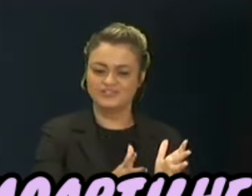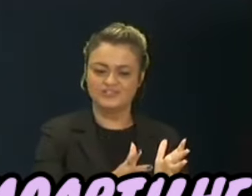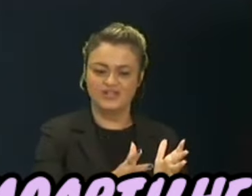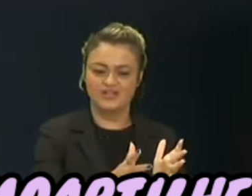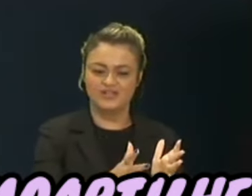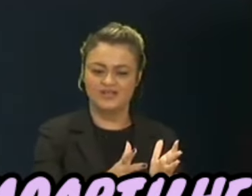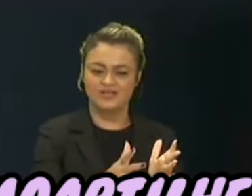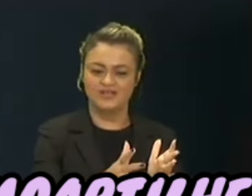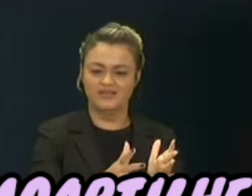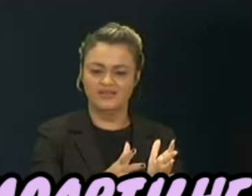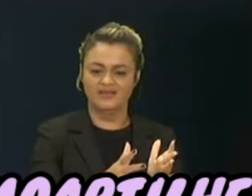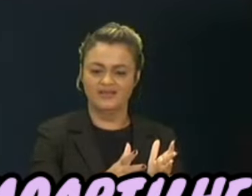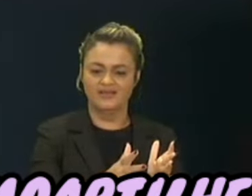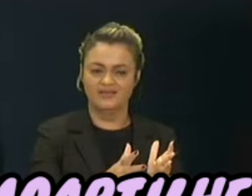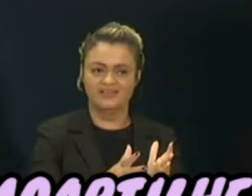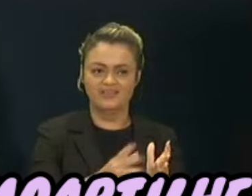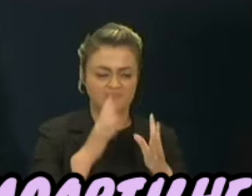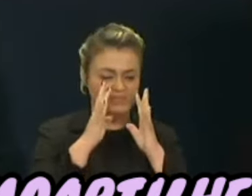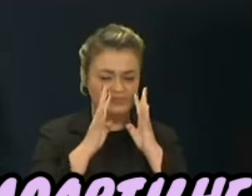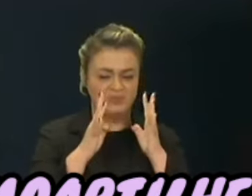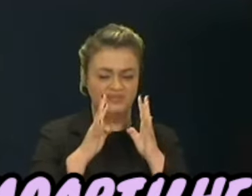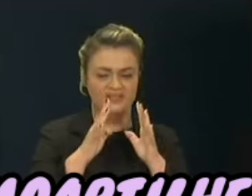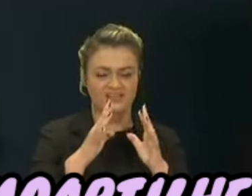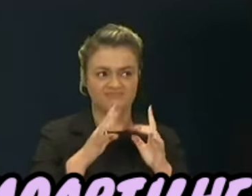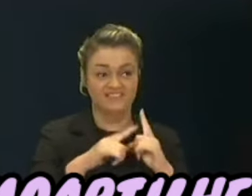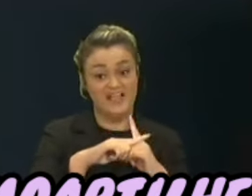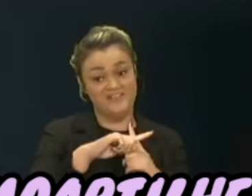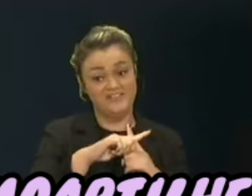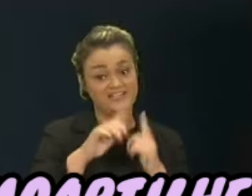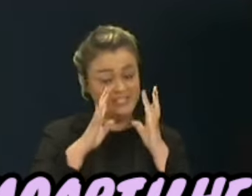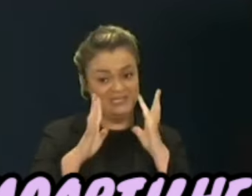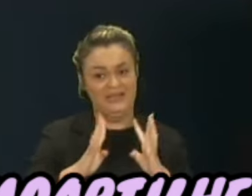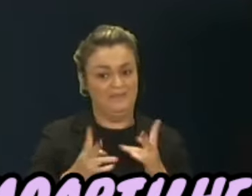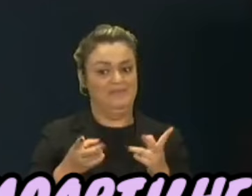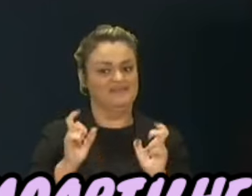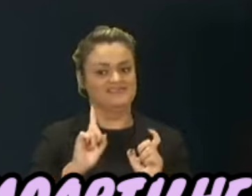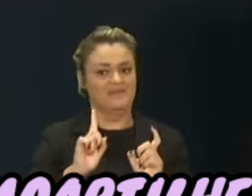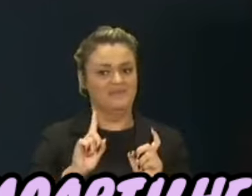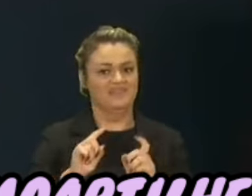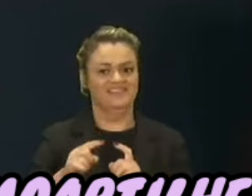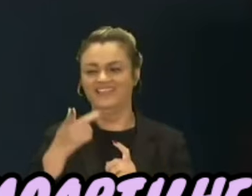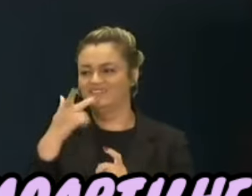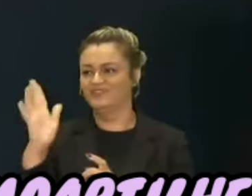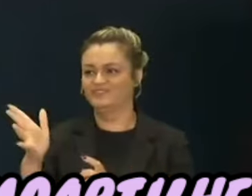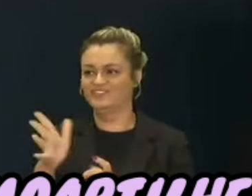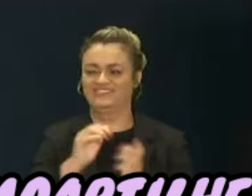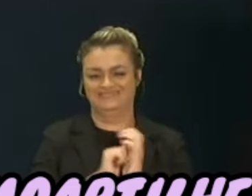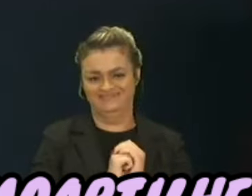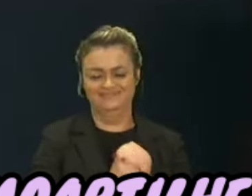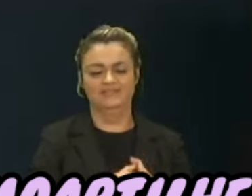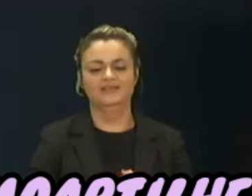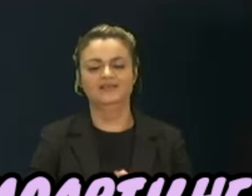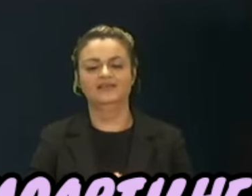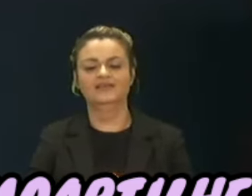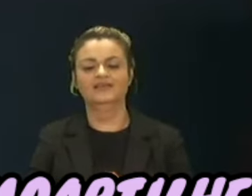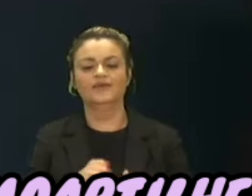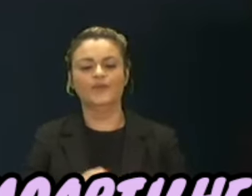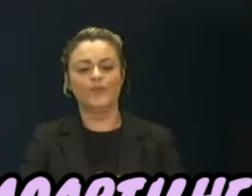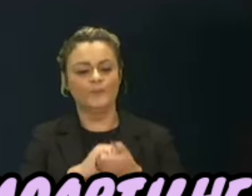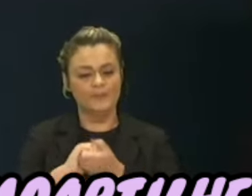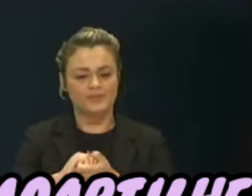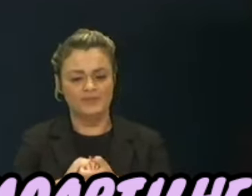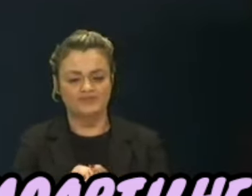ninguém presta atenção mesmo. Eu quero cumprimentar a todos, inicialmente na figura da